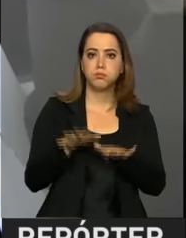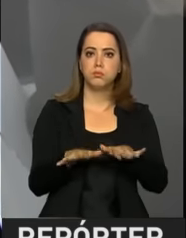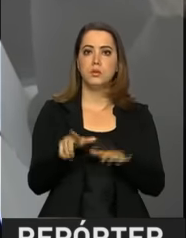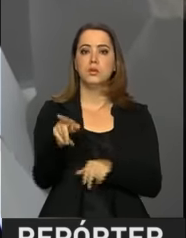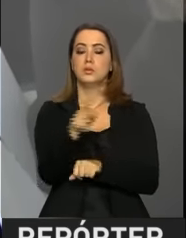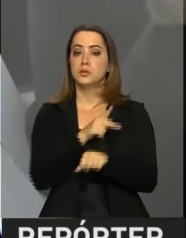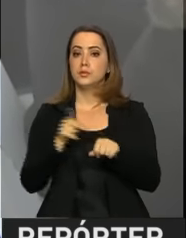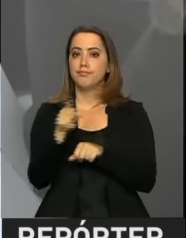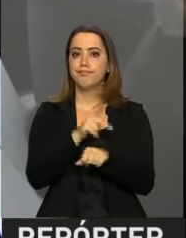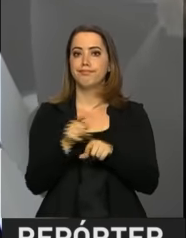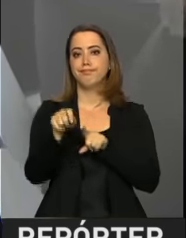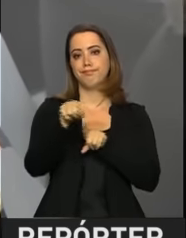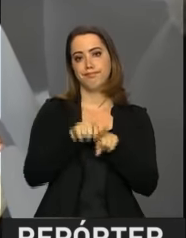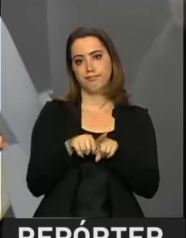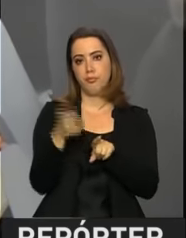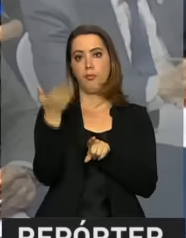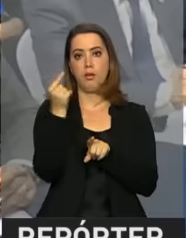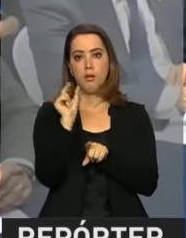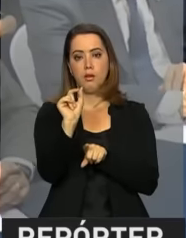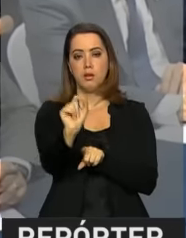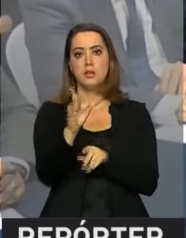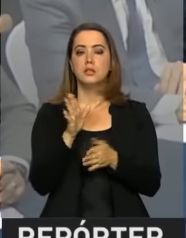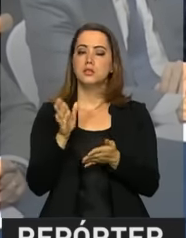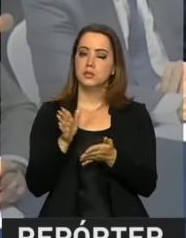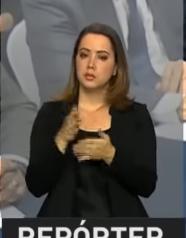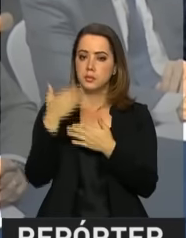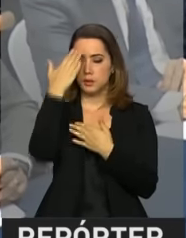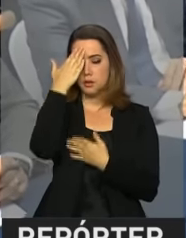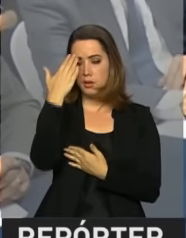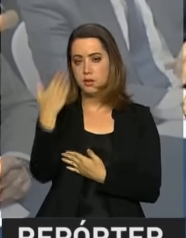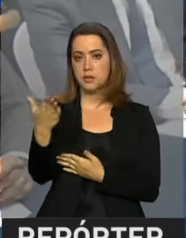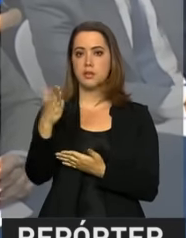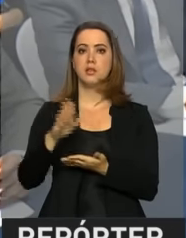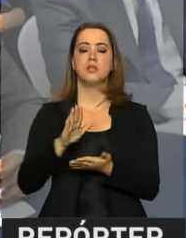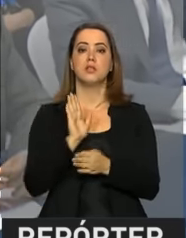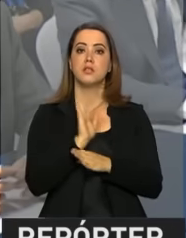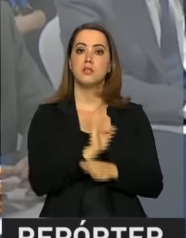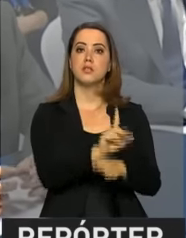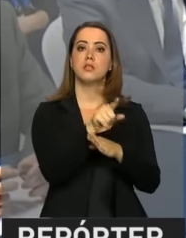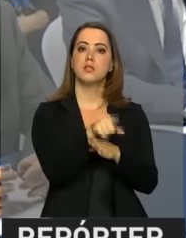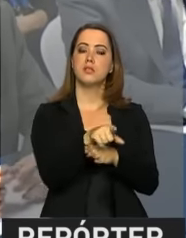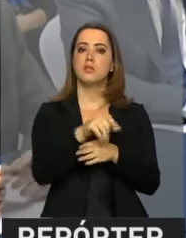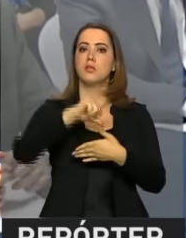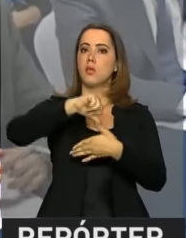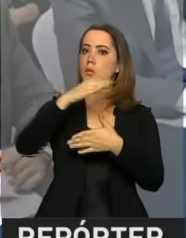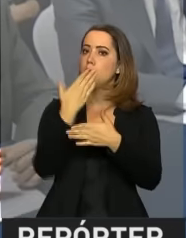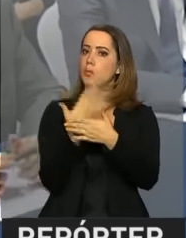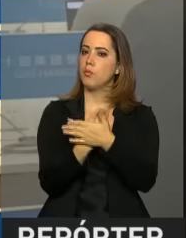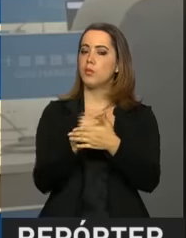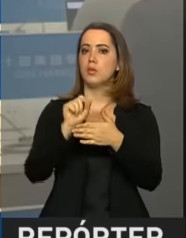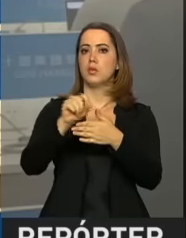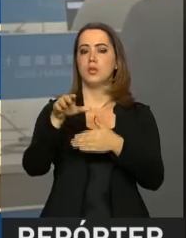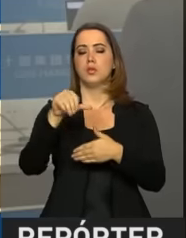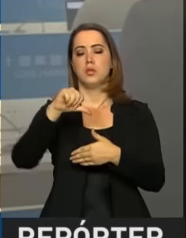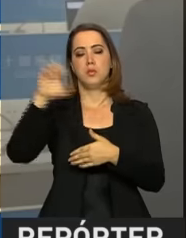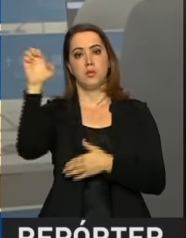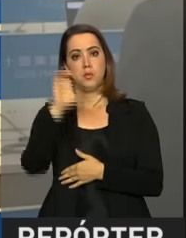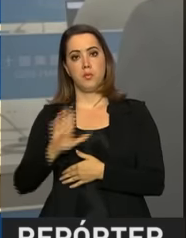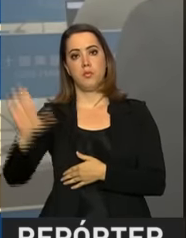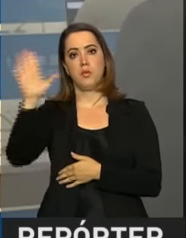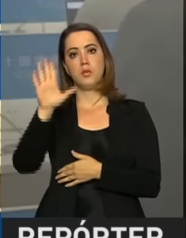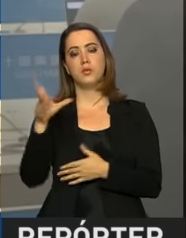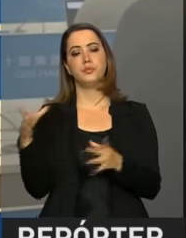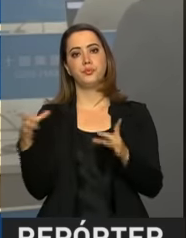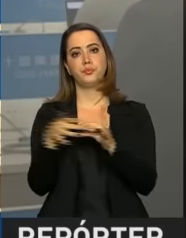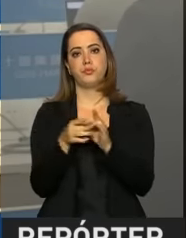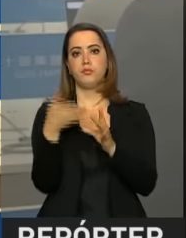mês passado e agradeceu o apoio italiano ao acordo comercial entre Mercosul e União Europeia. Também ficou acertada